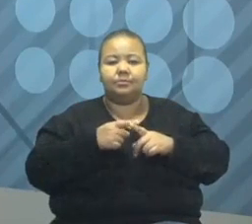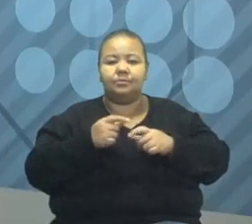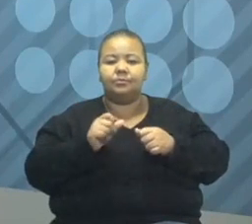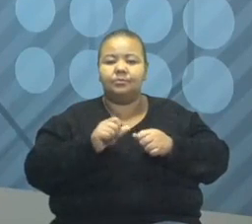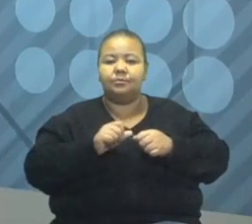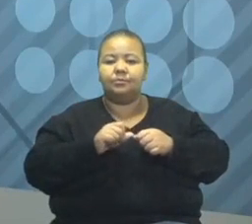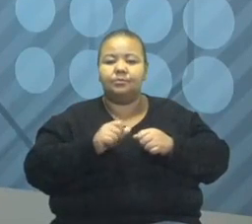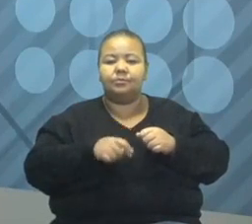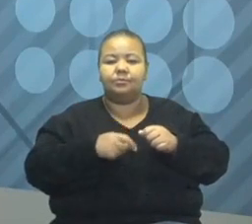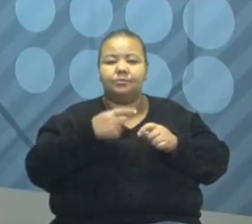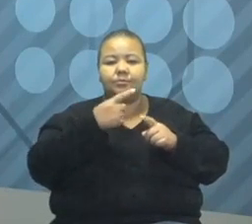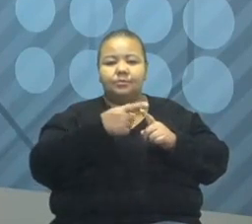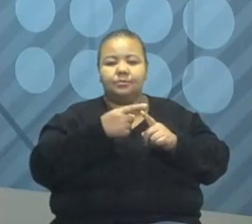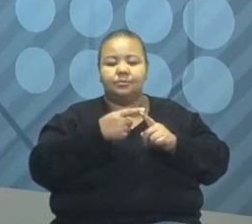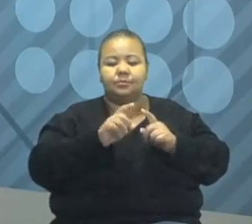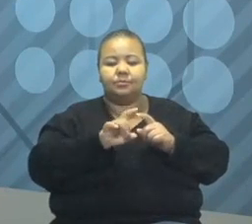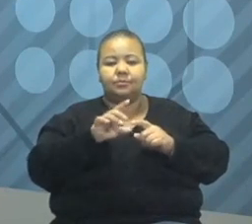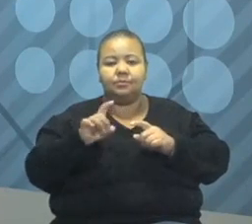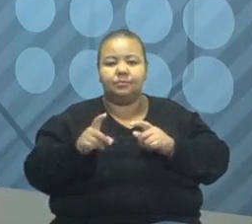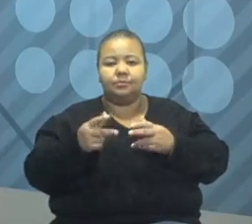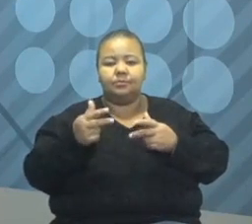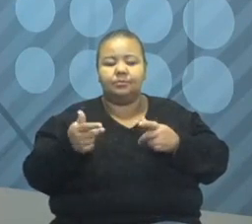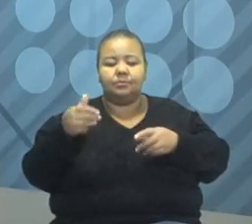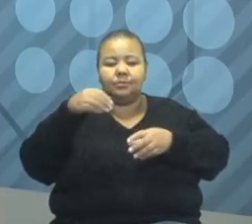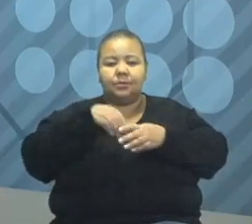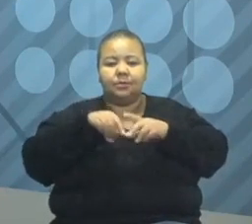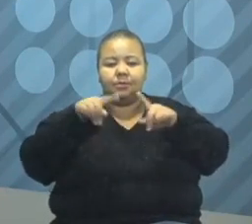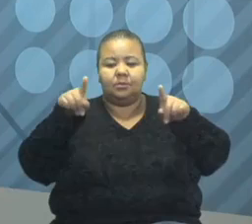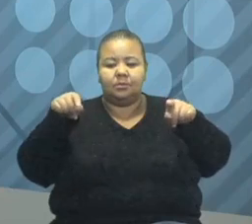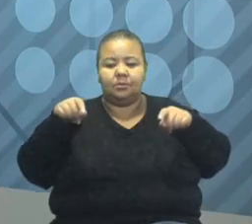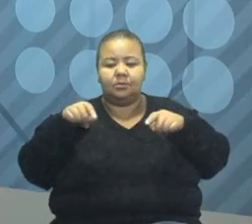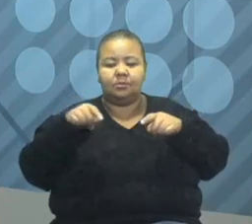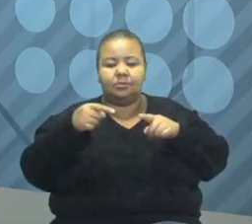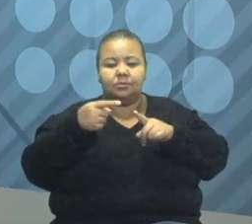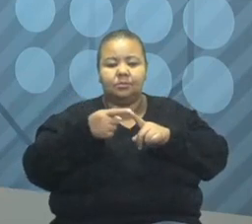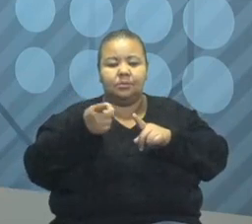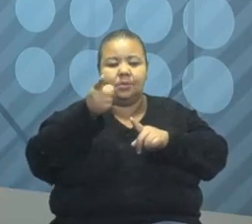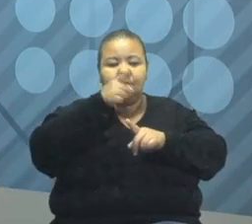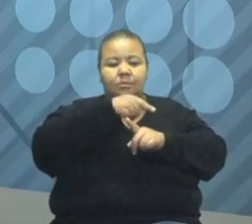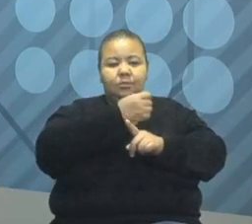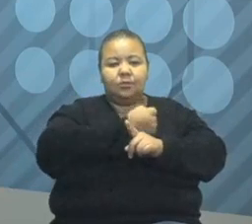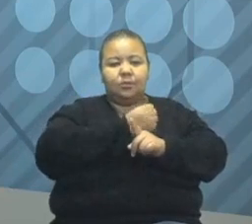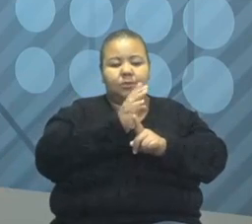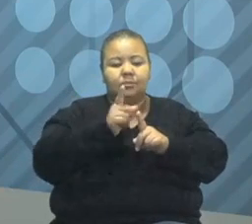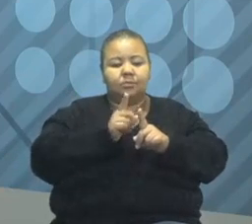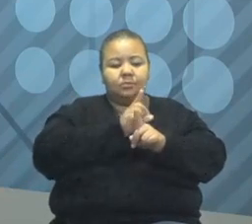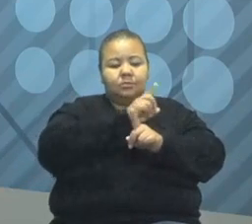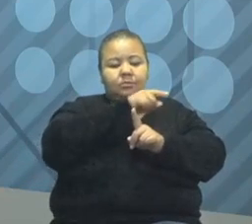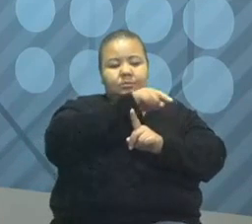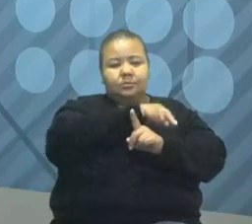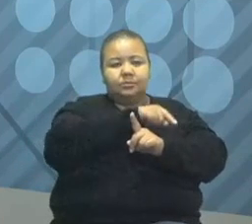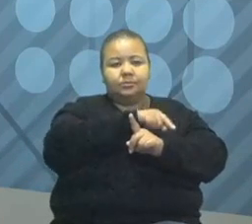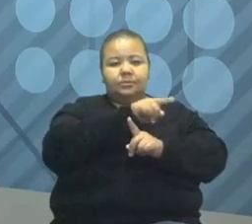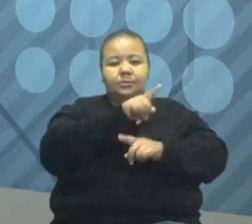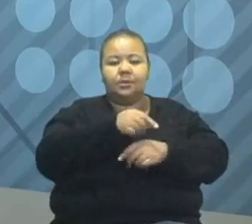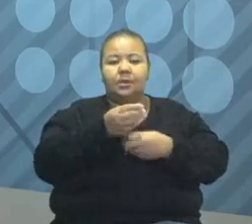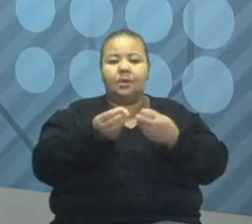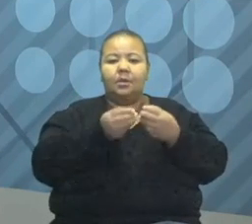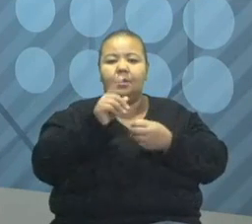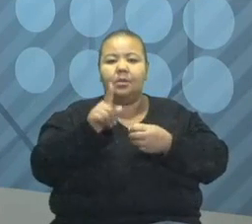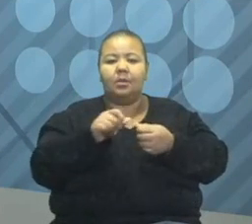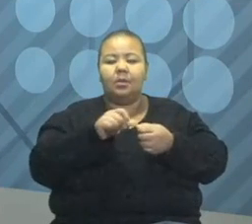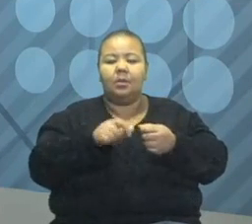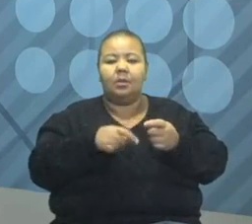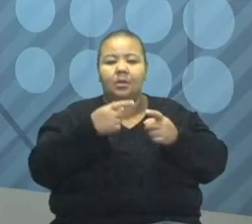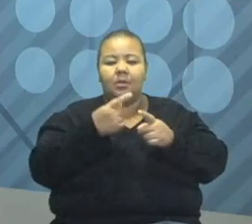fizemos? Multiplicamos cada elemento pelo número, certo? Então, essa é a característica de quando nós temos uma